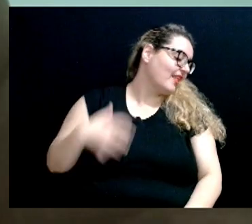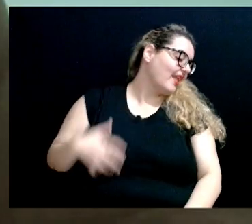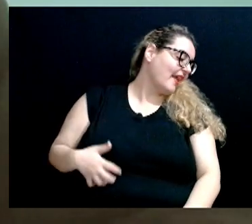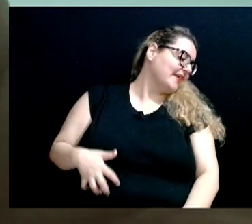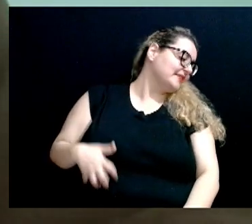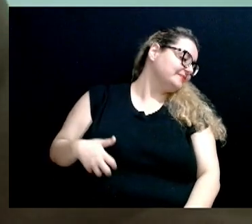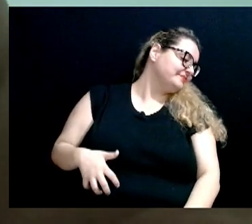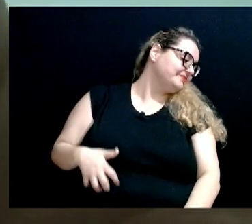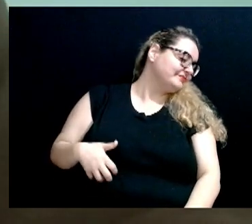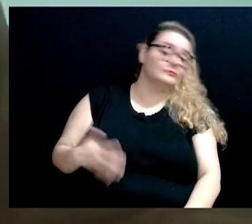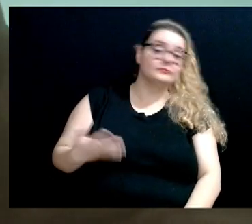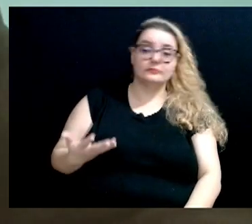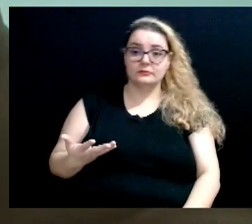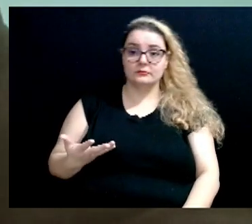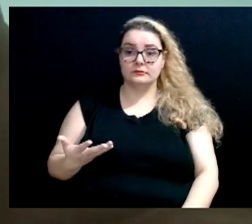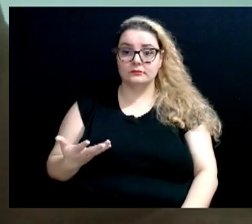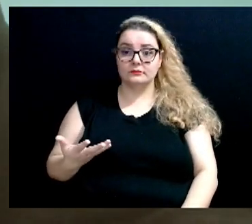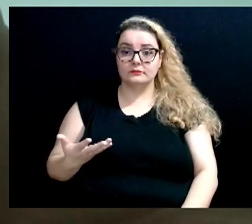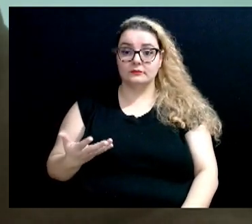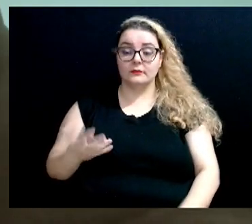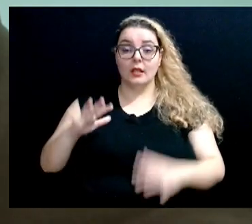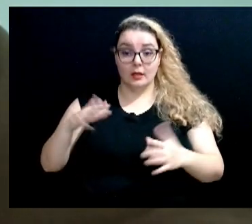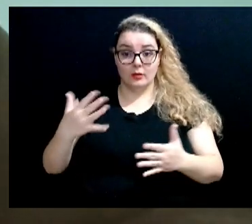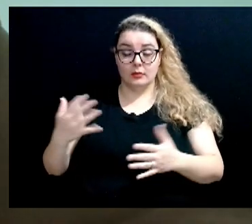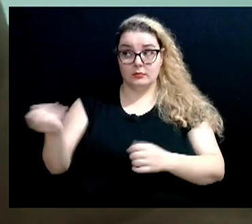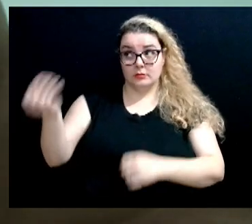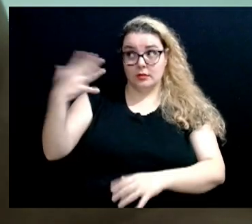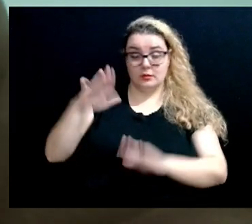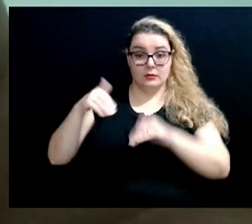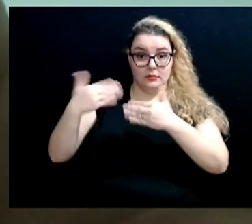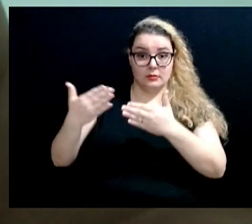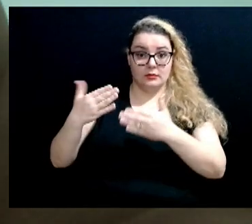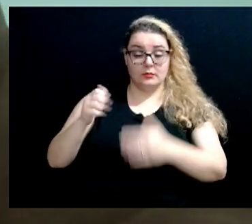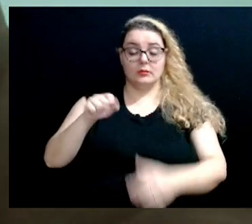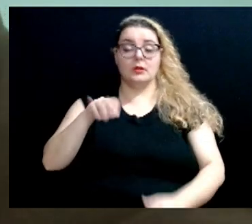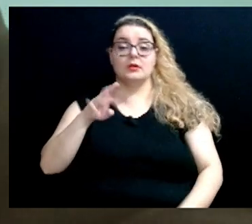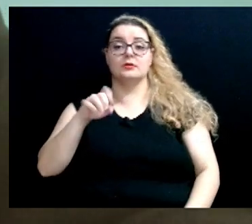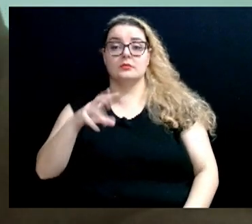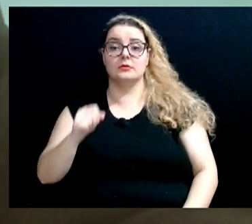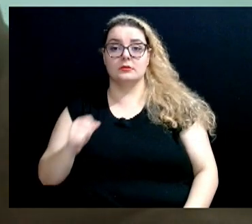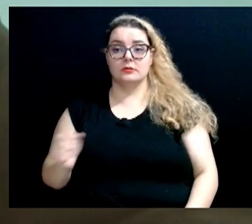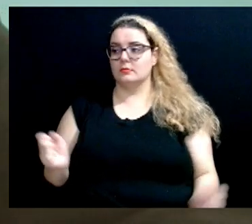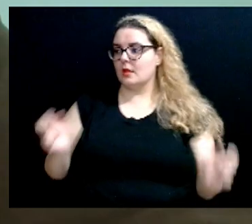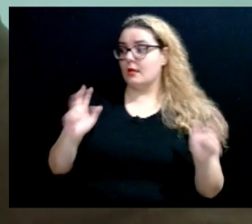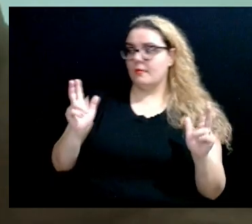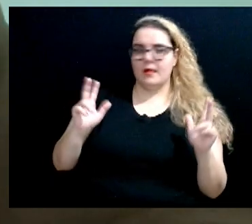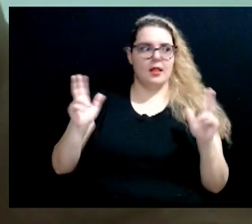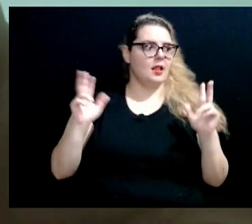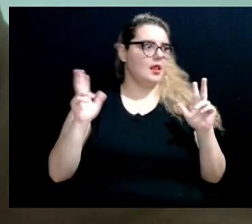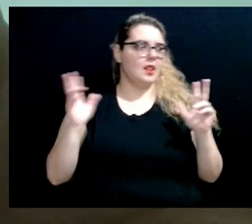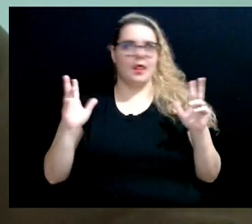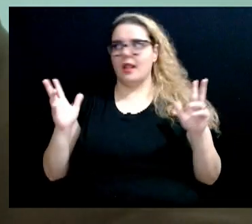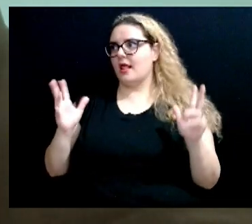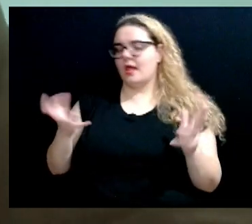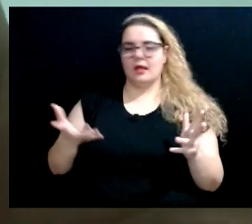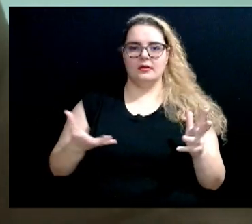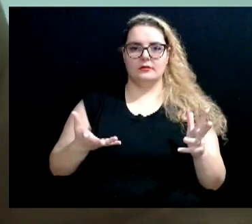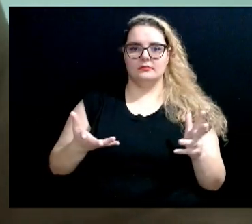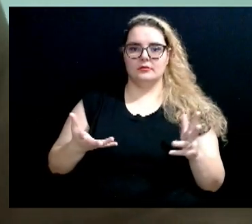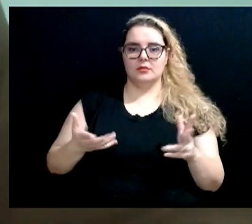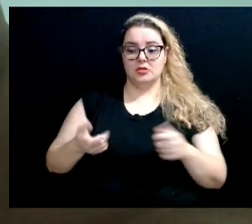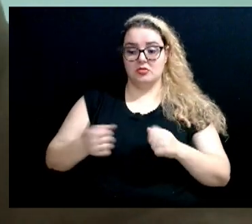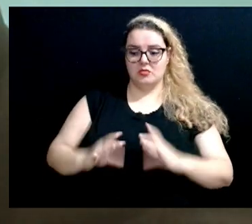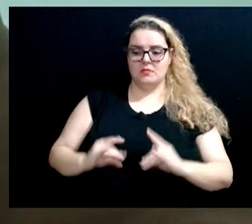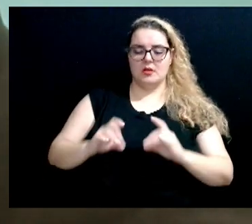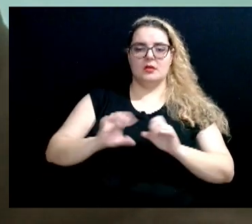luz externa ou uma luz artificial, eu consigo novamente voltar a inibir esse hormônio que é sincronizador de